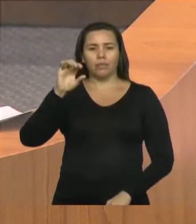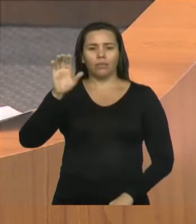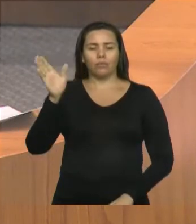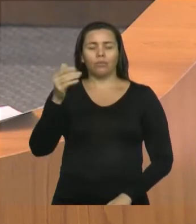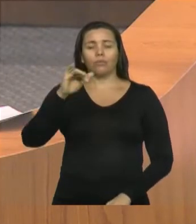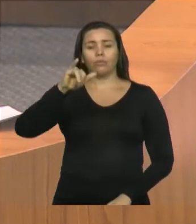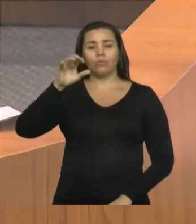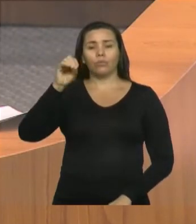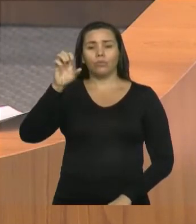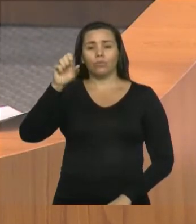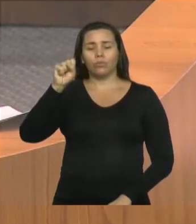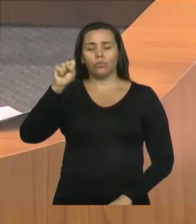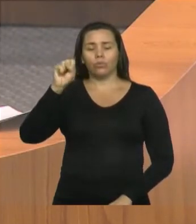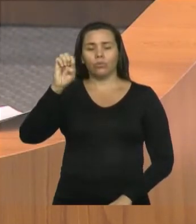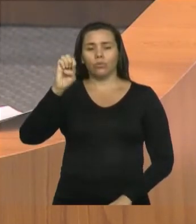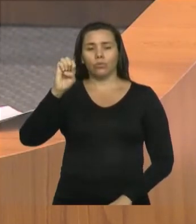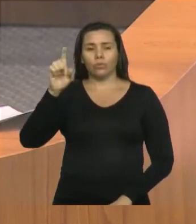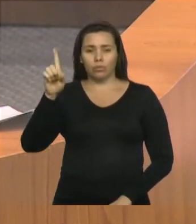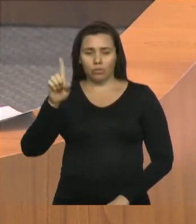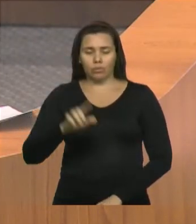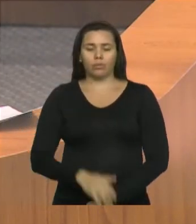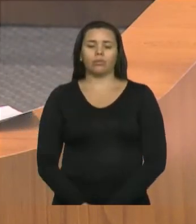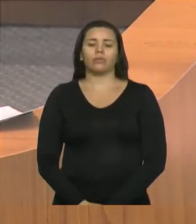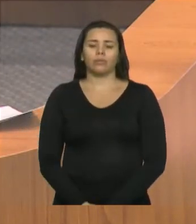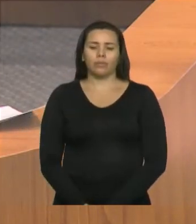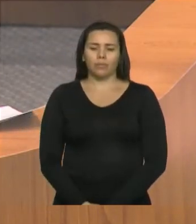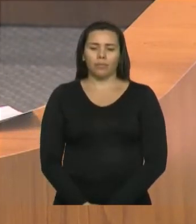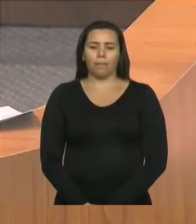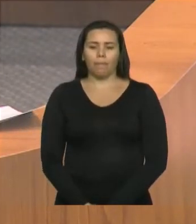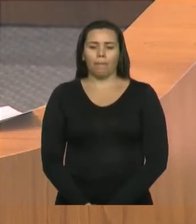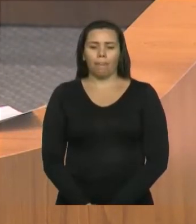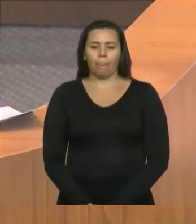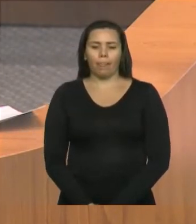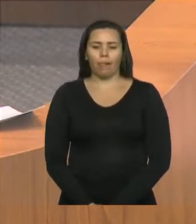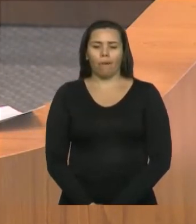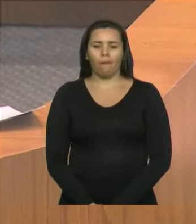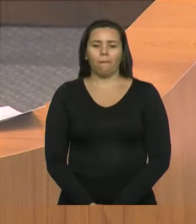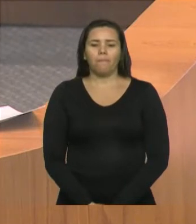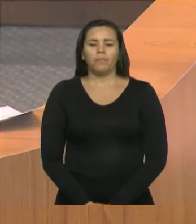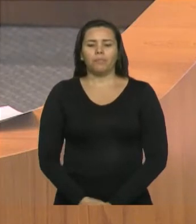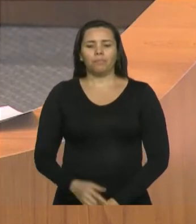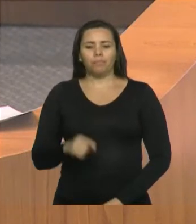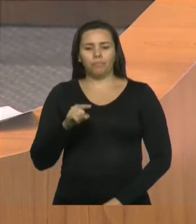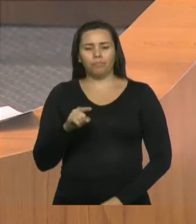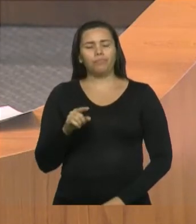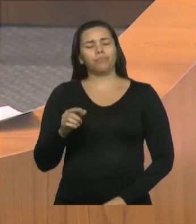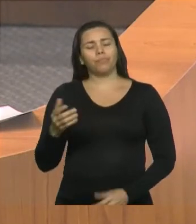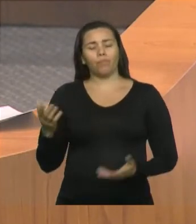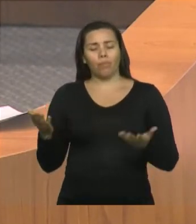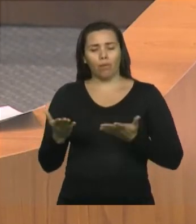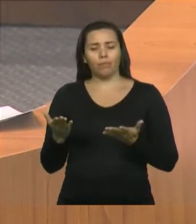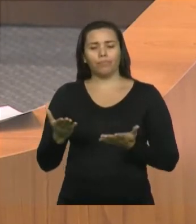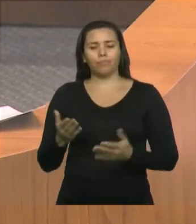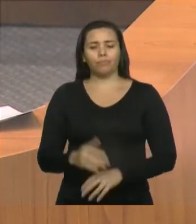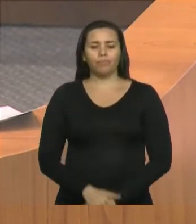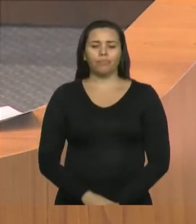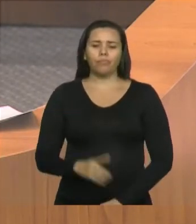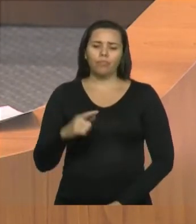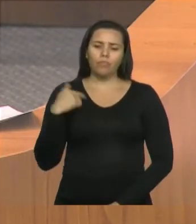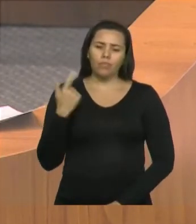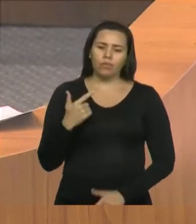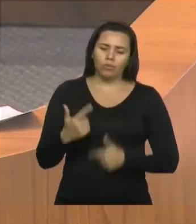da cidade, depois de receber uma reforma e uma modernização por parte da nossa